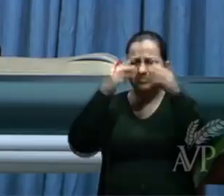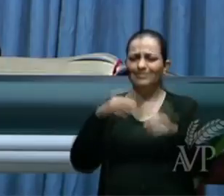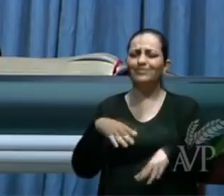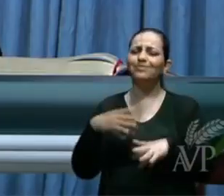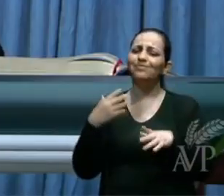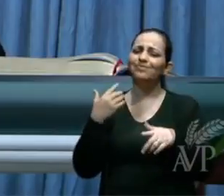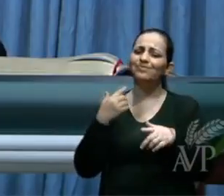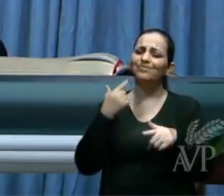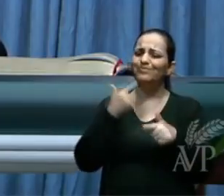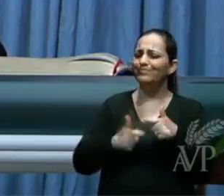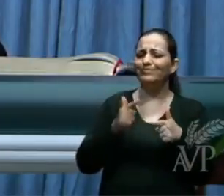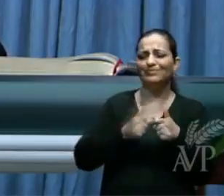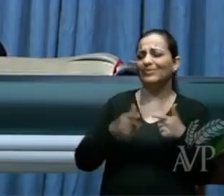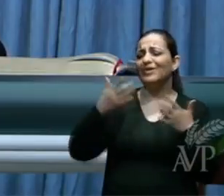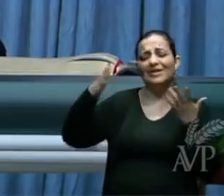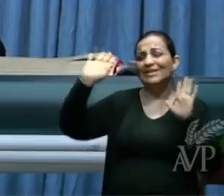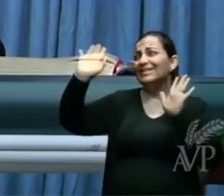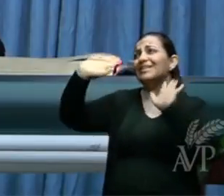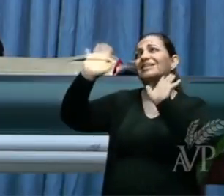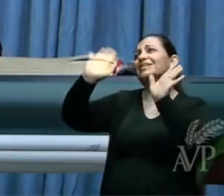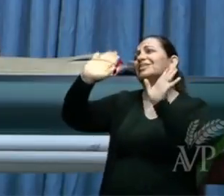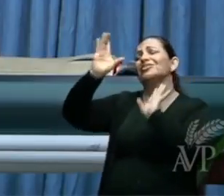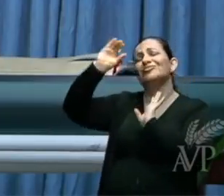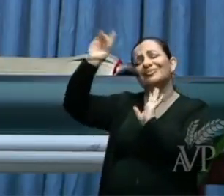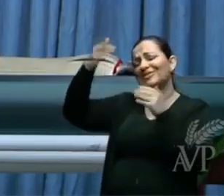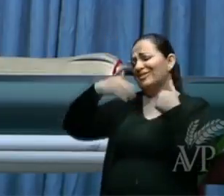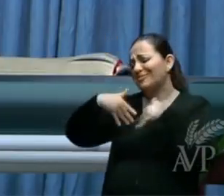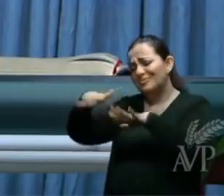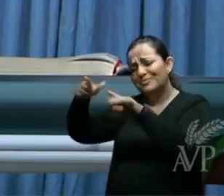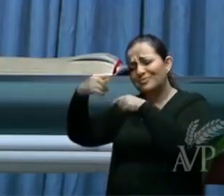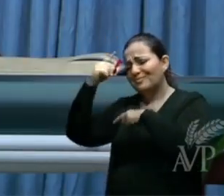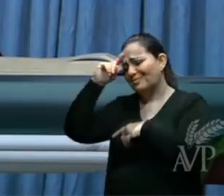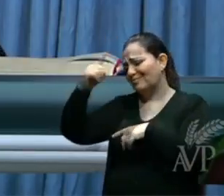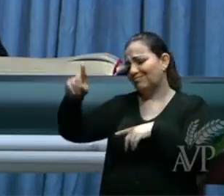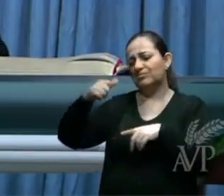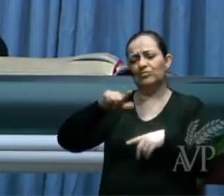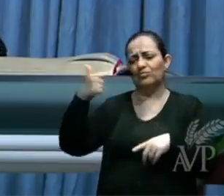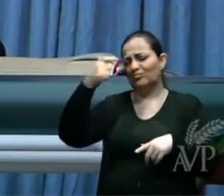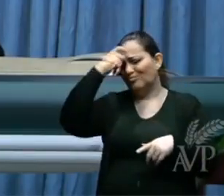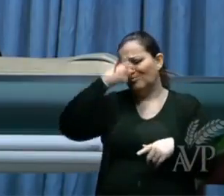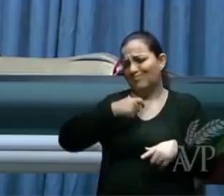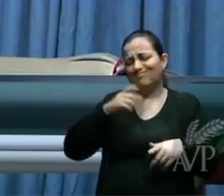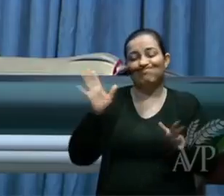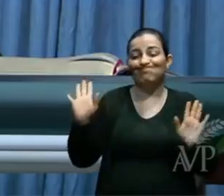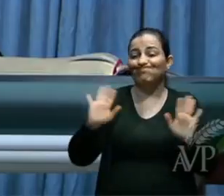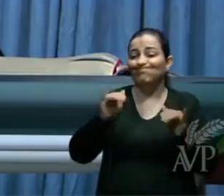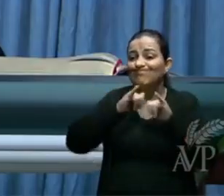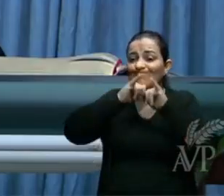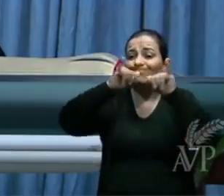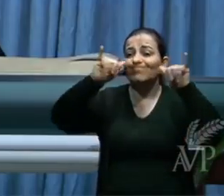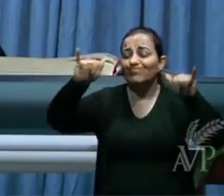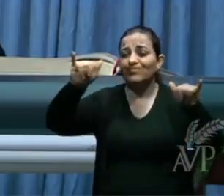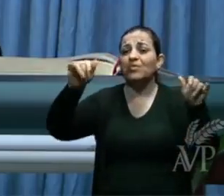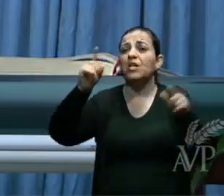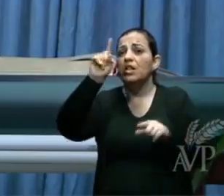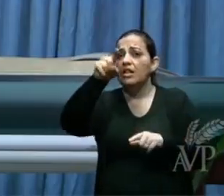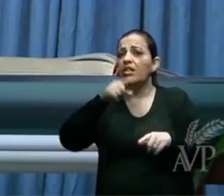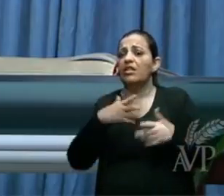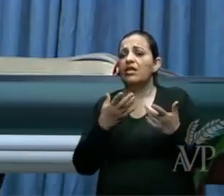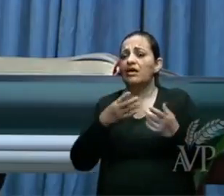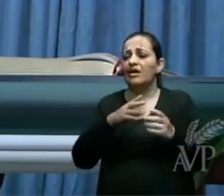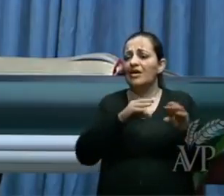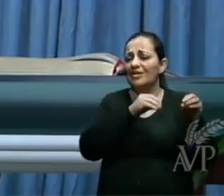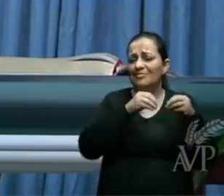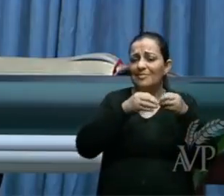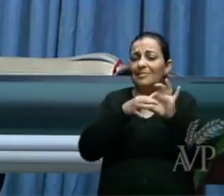senhor envia quem o senhor tem que me a quem sou eu para dizer fará obra que deixa a memória